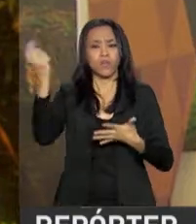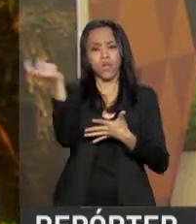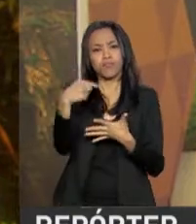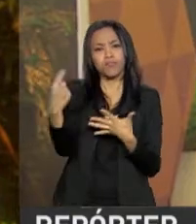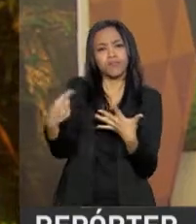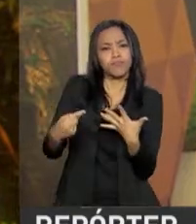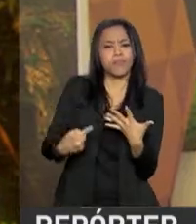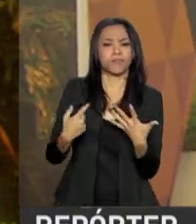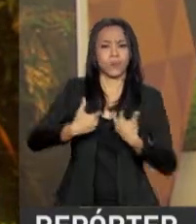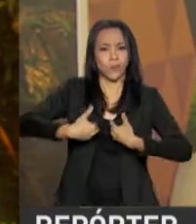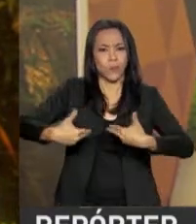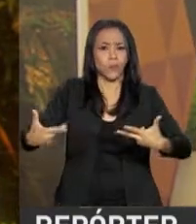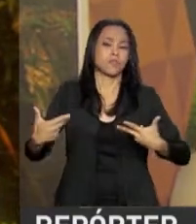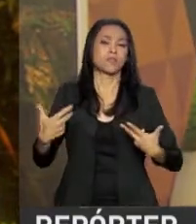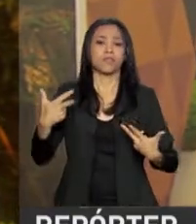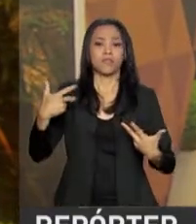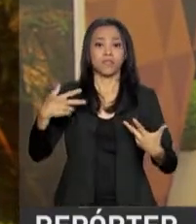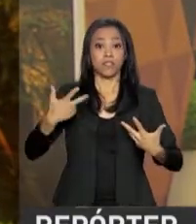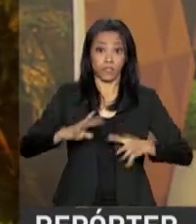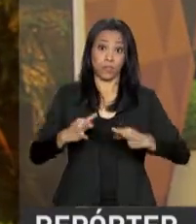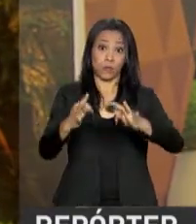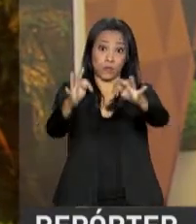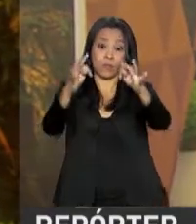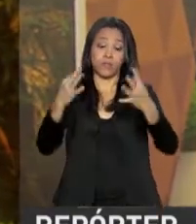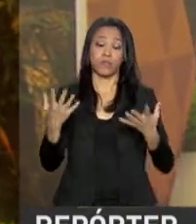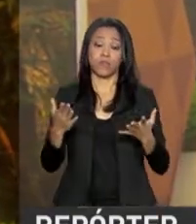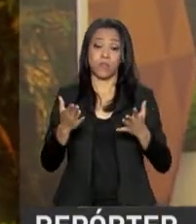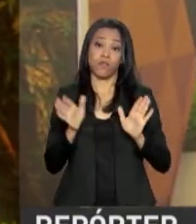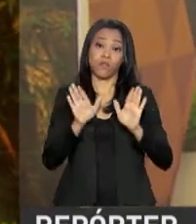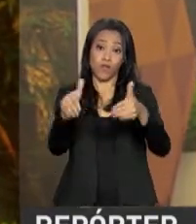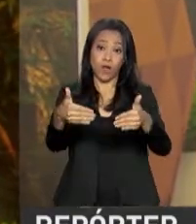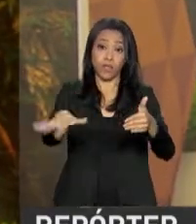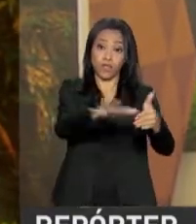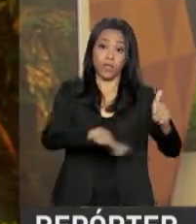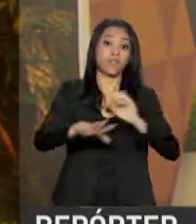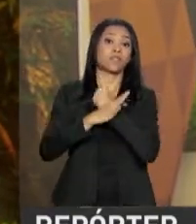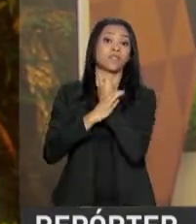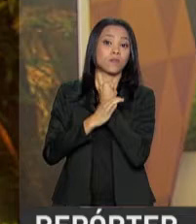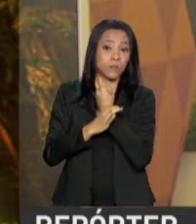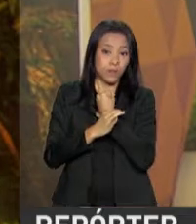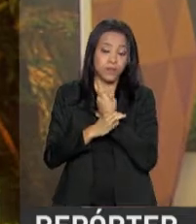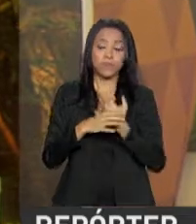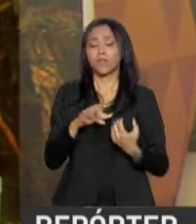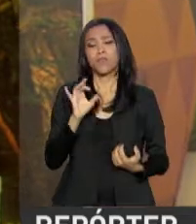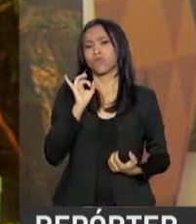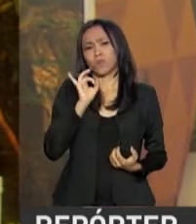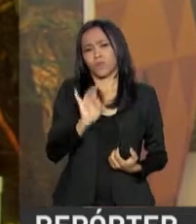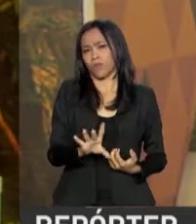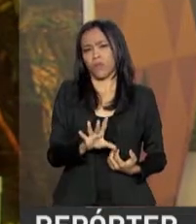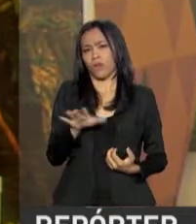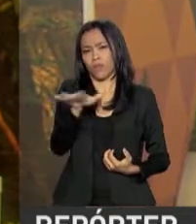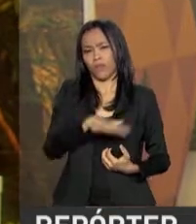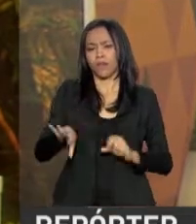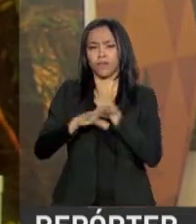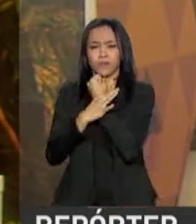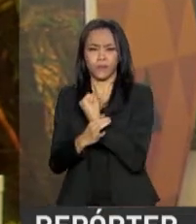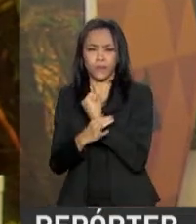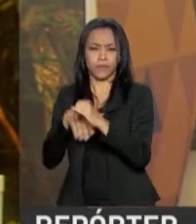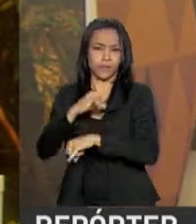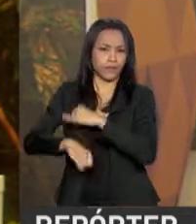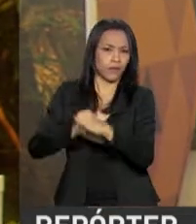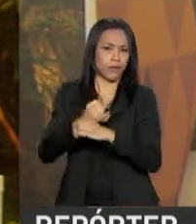tecnologia e desta área de voltada para a segurança que não só a segurança cibernética do